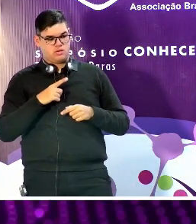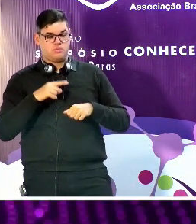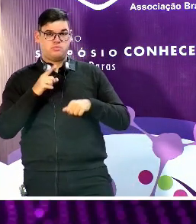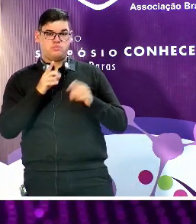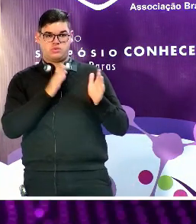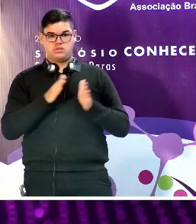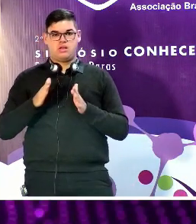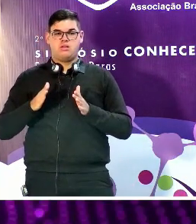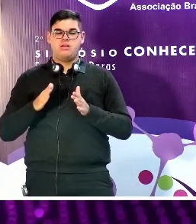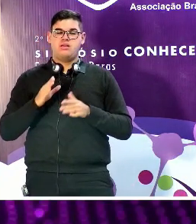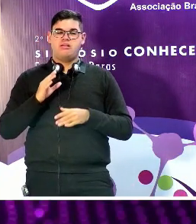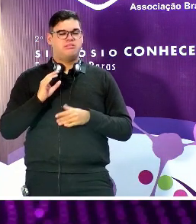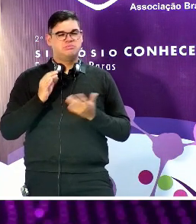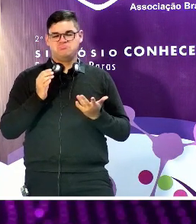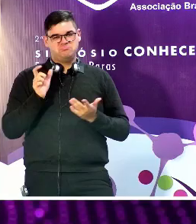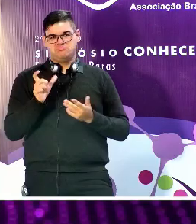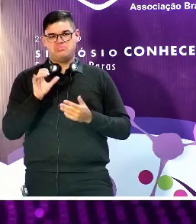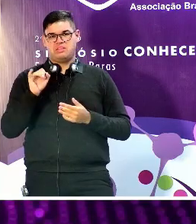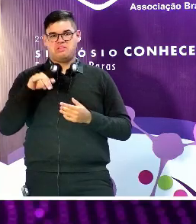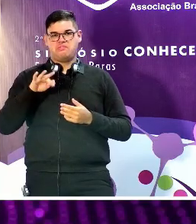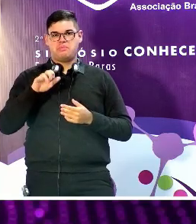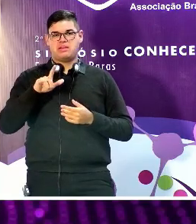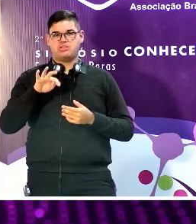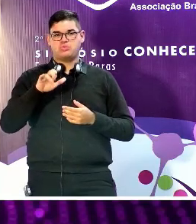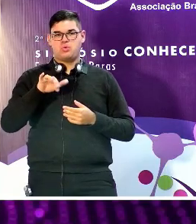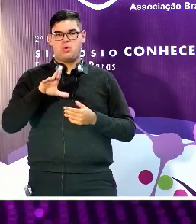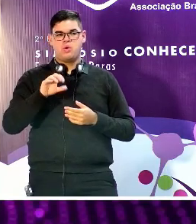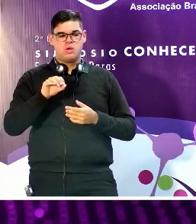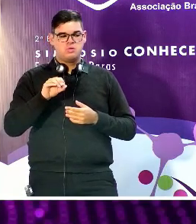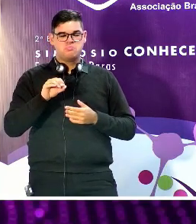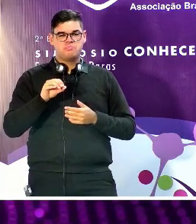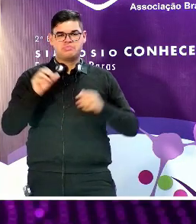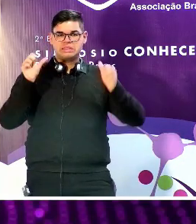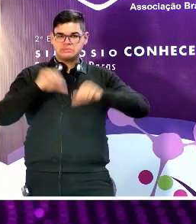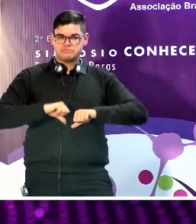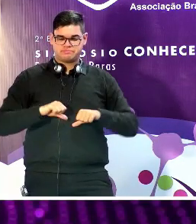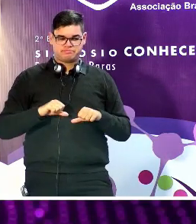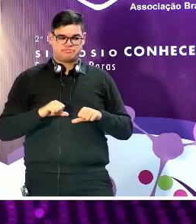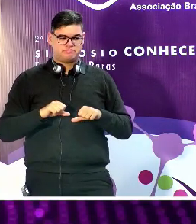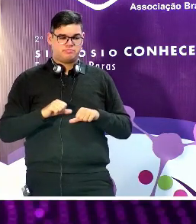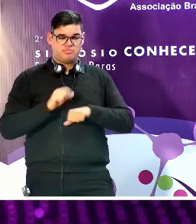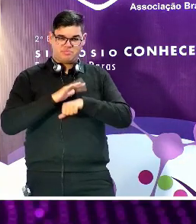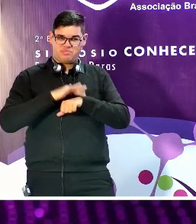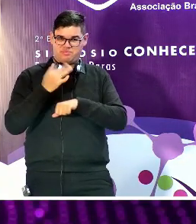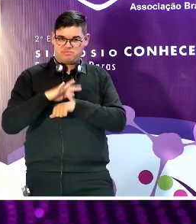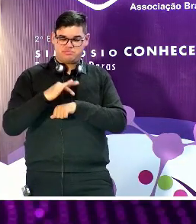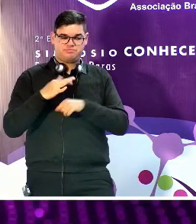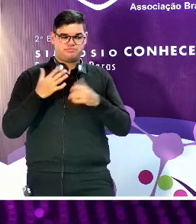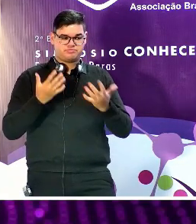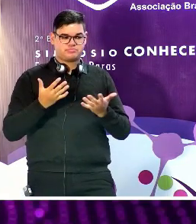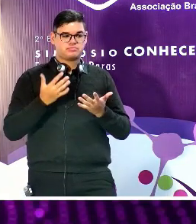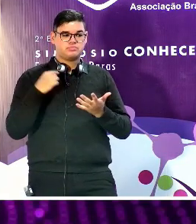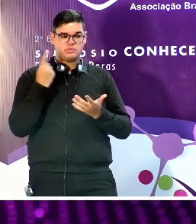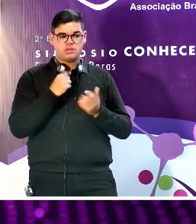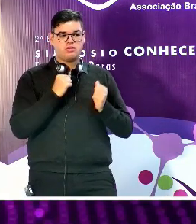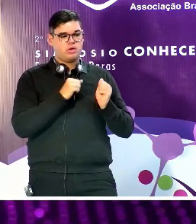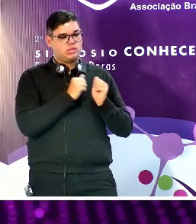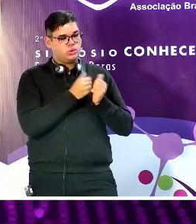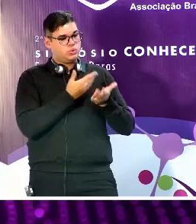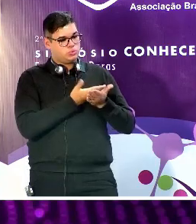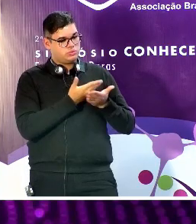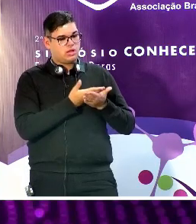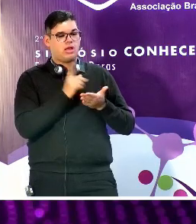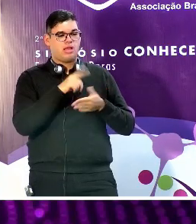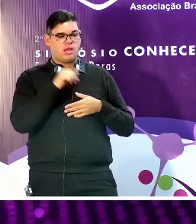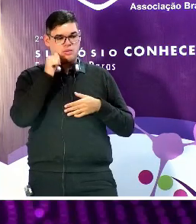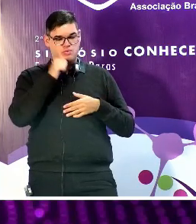a degeneração e agrava a situação encefálica. E aí a gente foi estudar, foi uma dissertação de